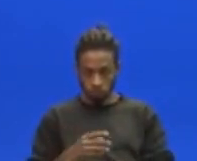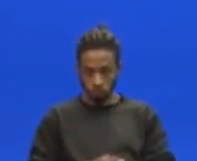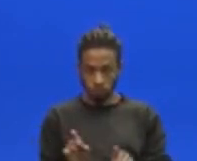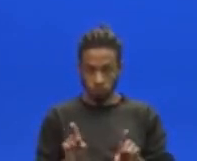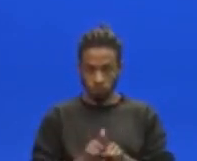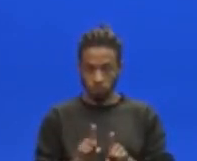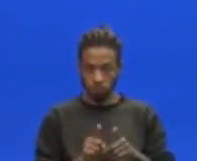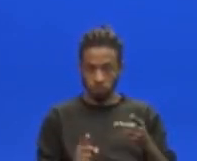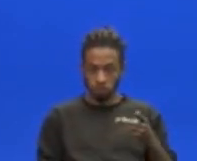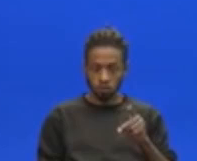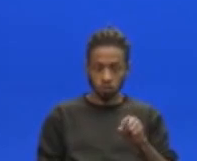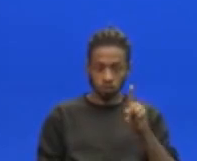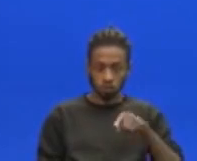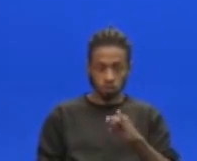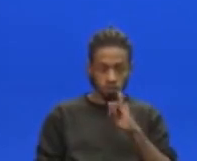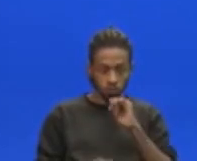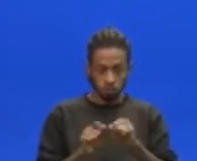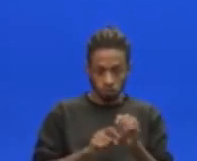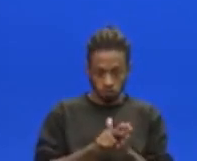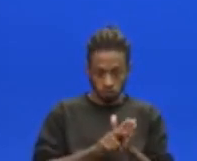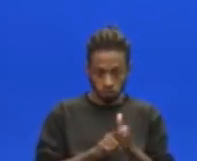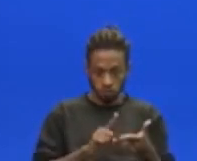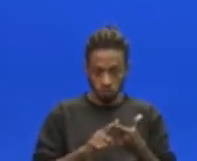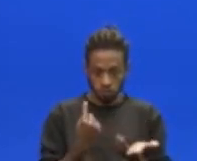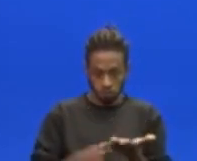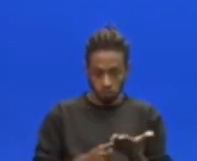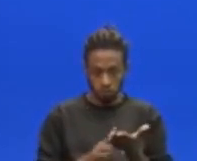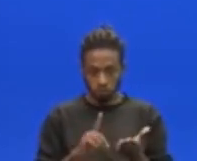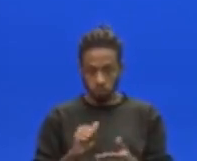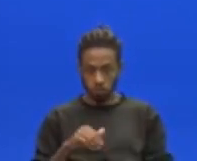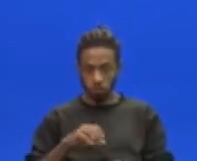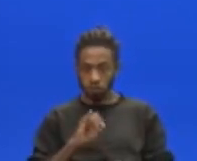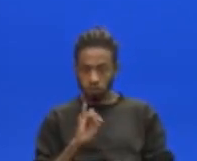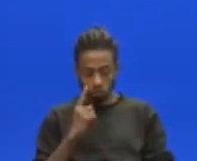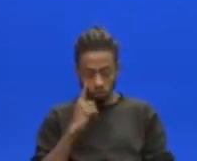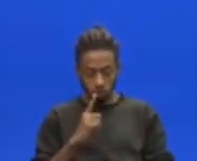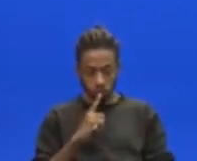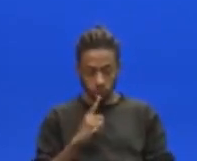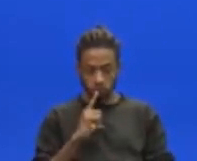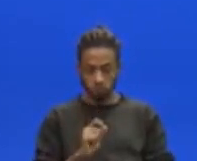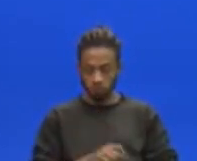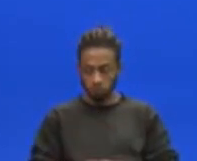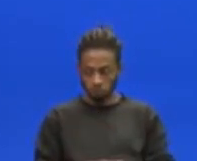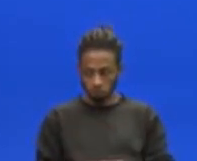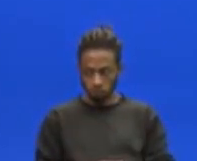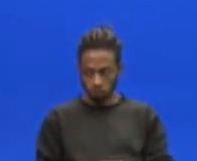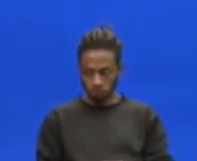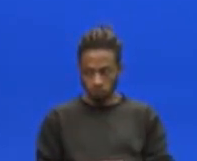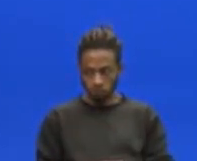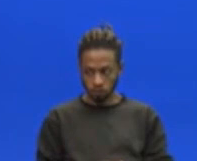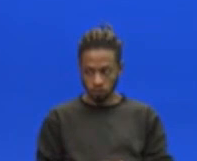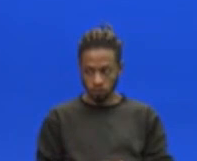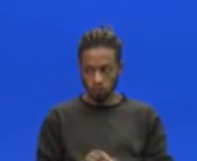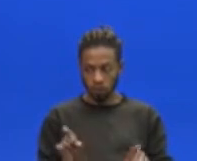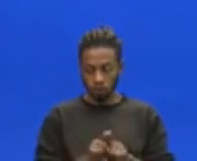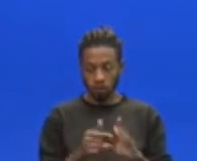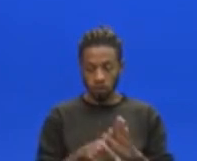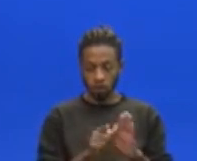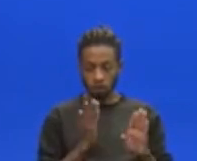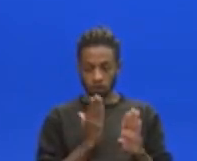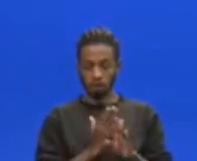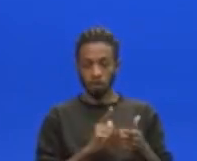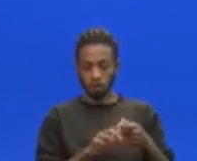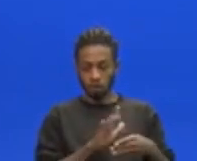Prevenção secundária é diagnóstico e limitação de dano. Então eu tenho que diagnosticar o quanto antes para tratar o quanto antes